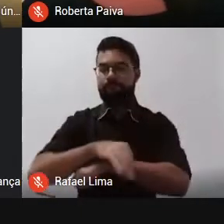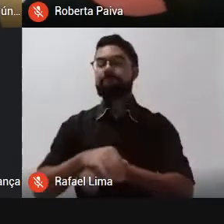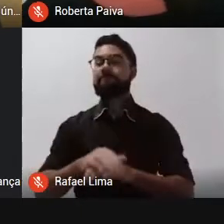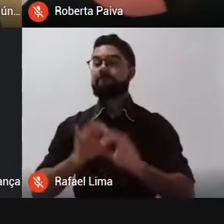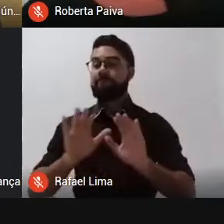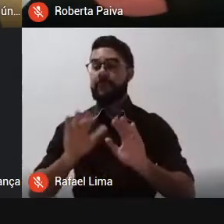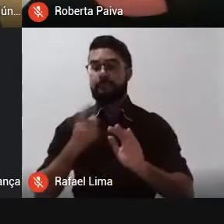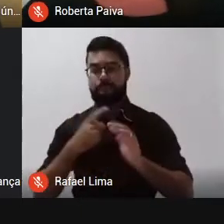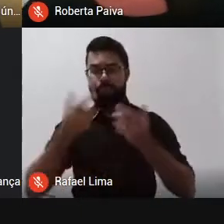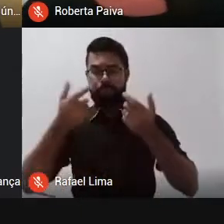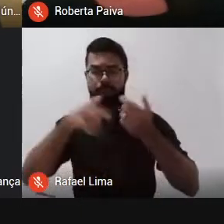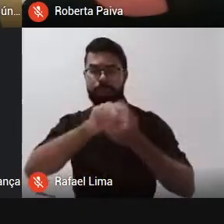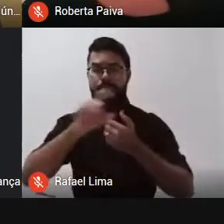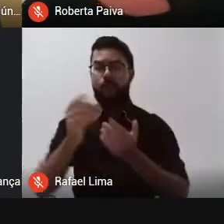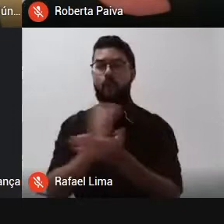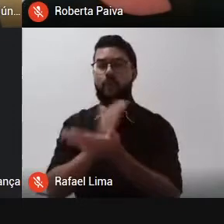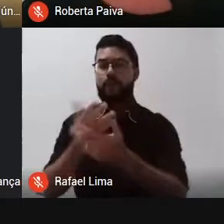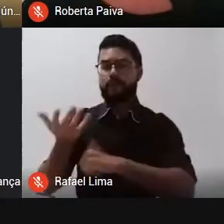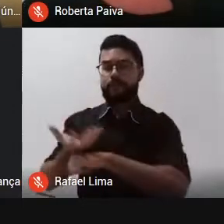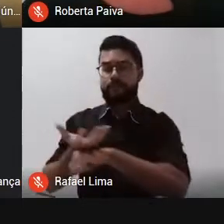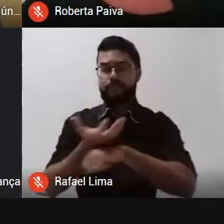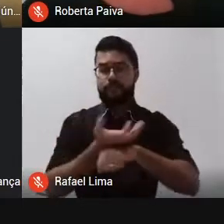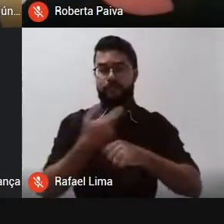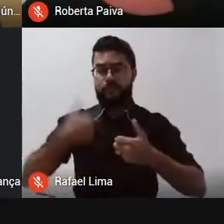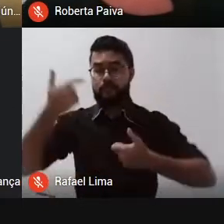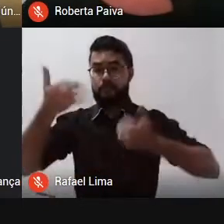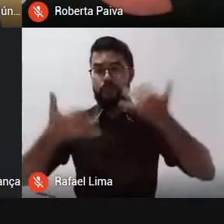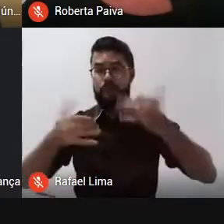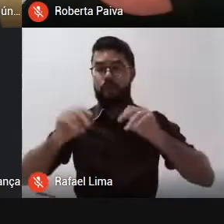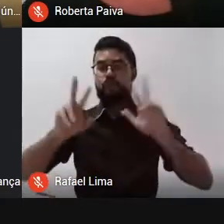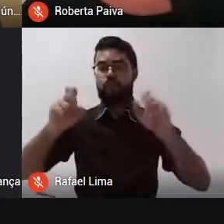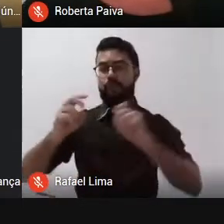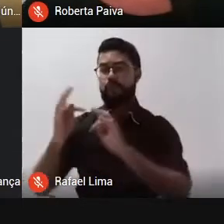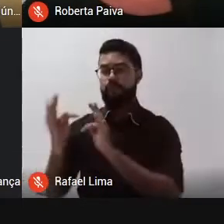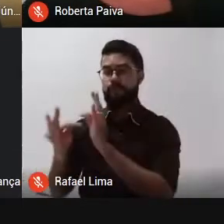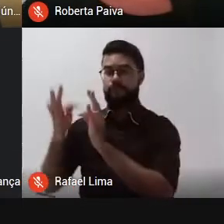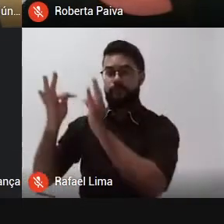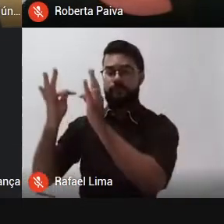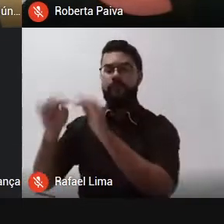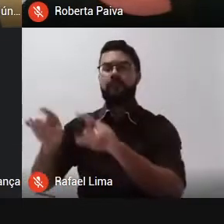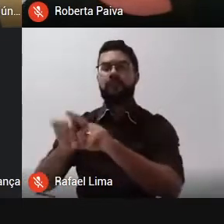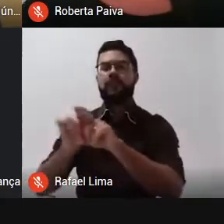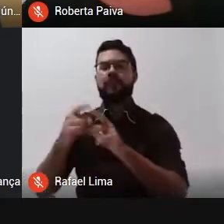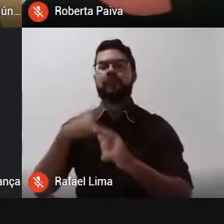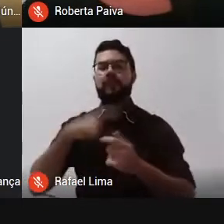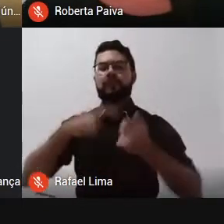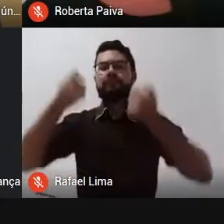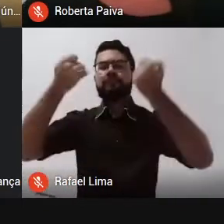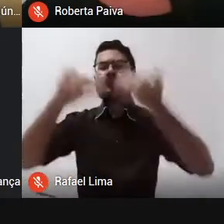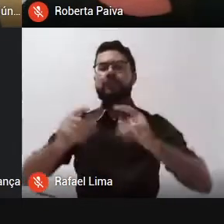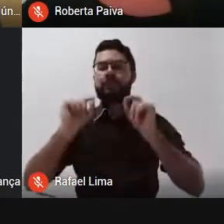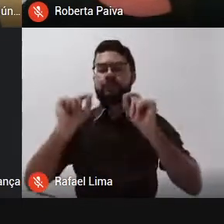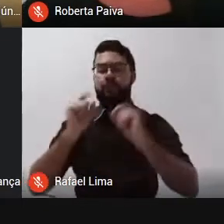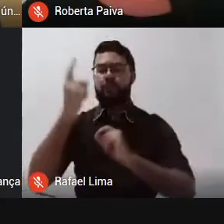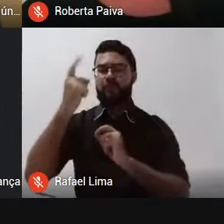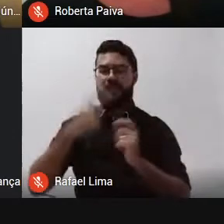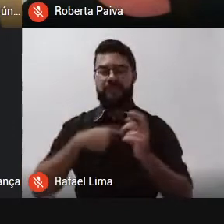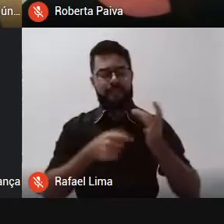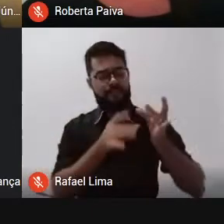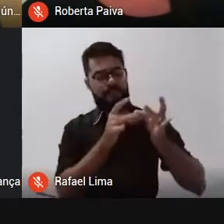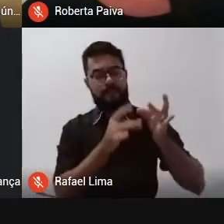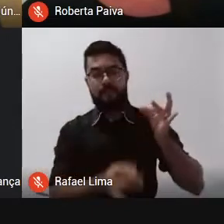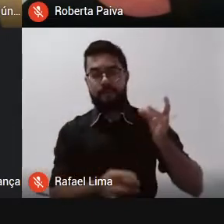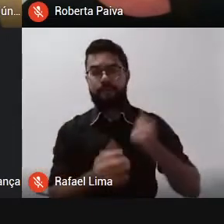falar um pouco dos processos, das tecnologias, mas antes eu queria chamar a atenção para um grande detalhe, né, na prática,